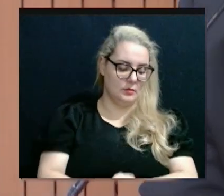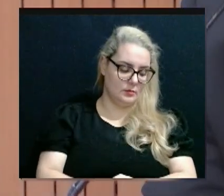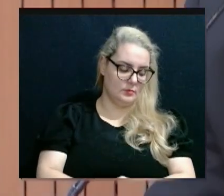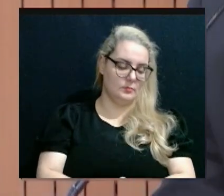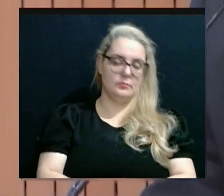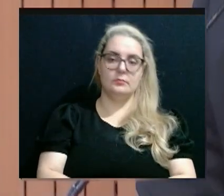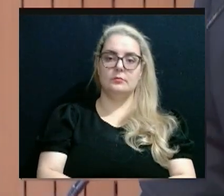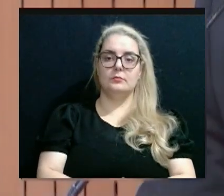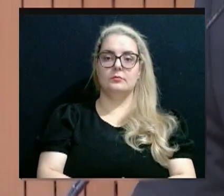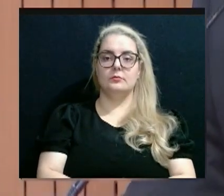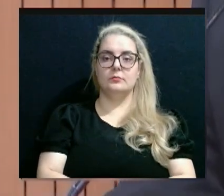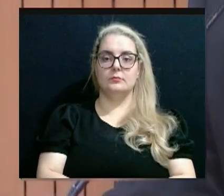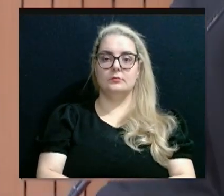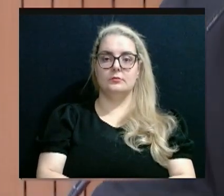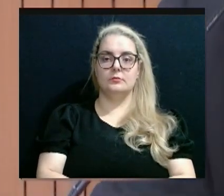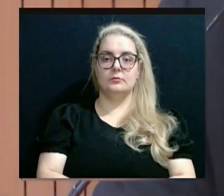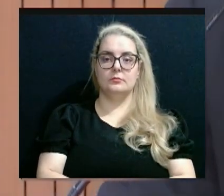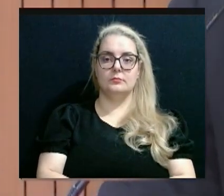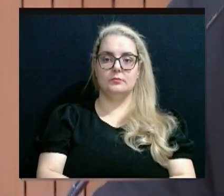E